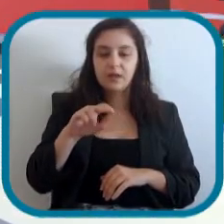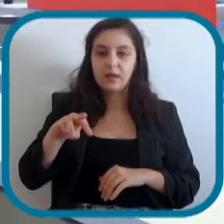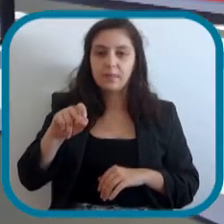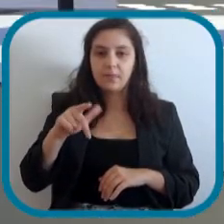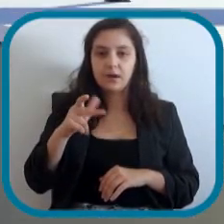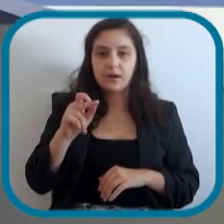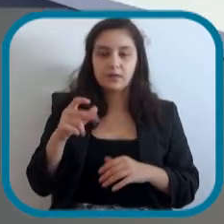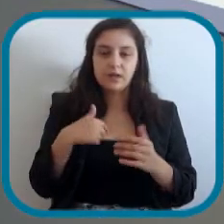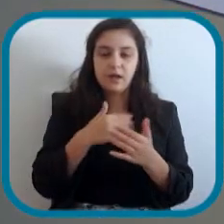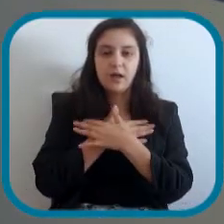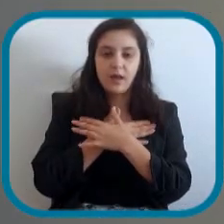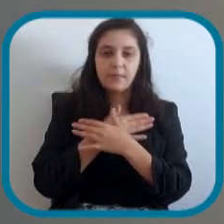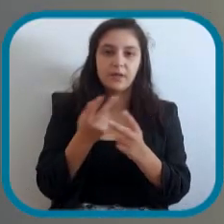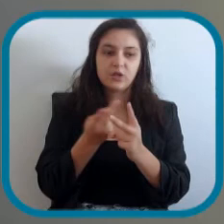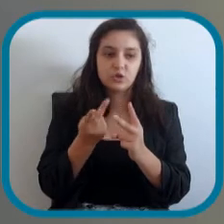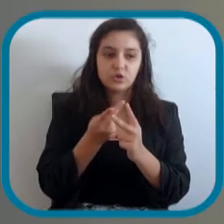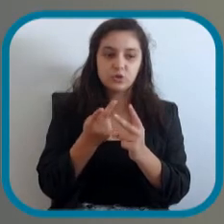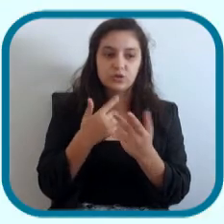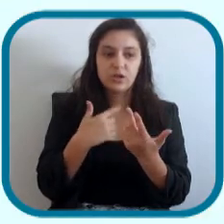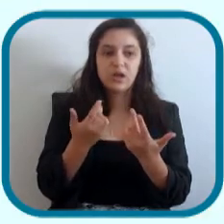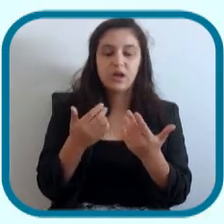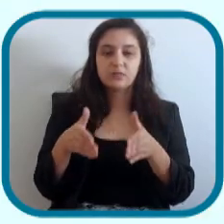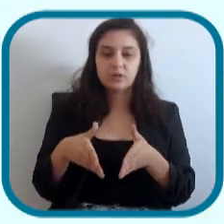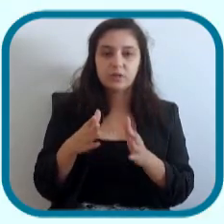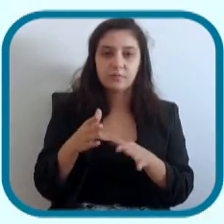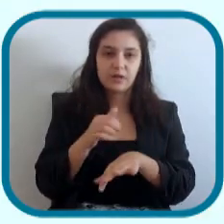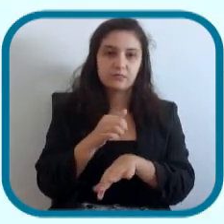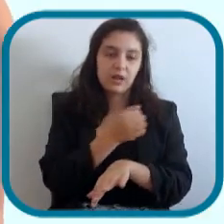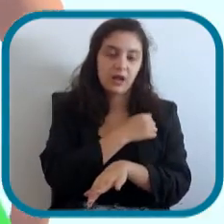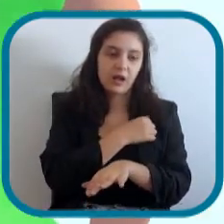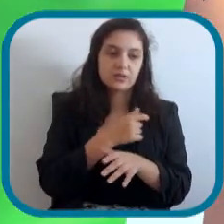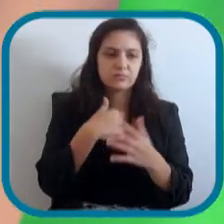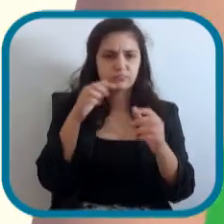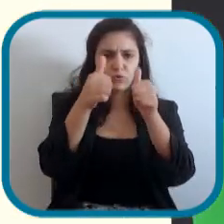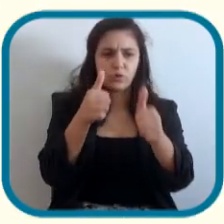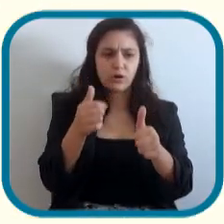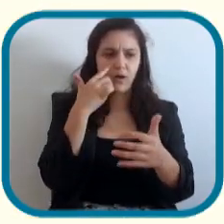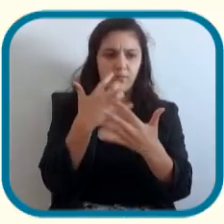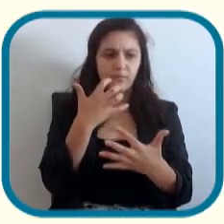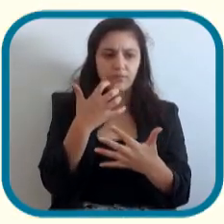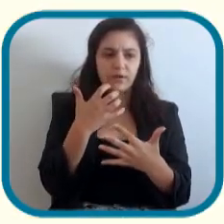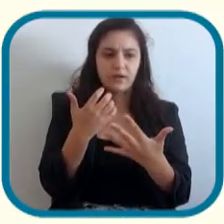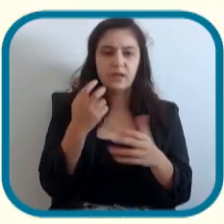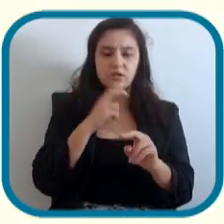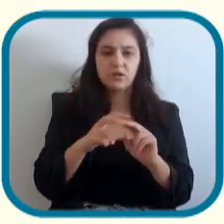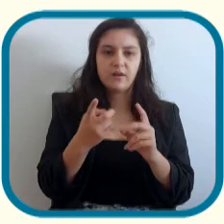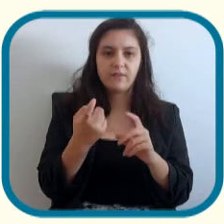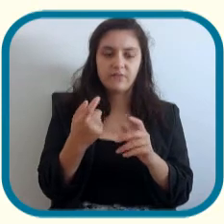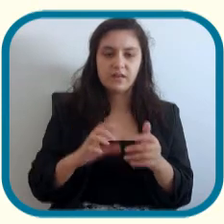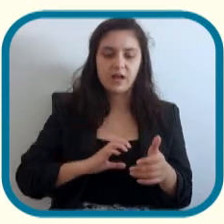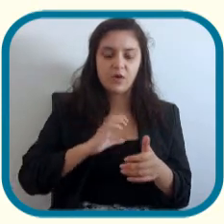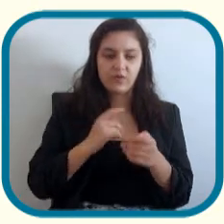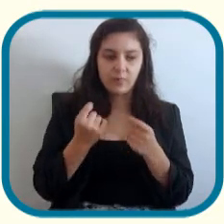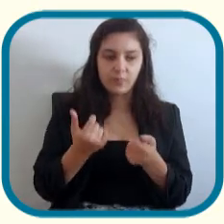A Camila e a Marta são amigas da faculdade. No caminho para casa veem um cartaz que lhes chama a atenção. Falta